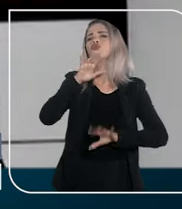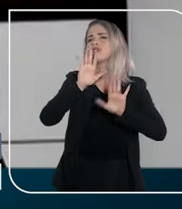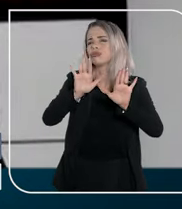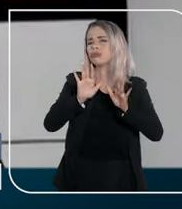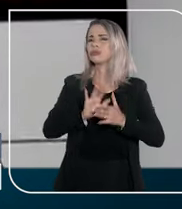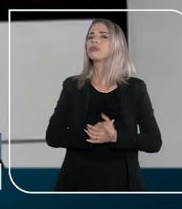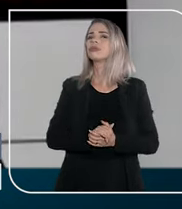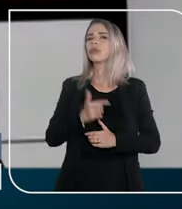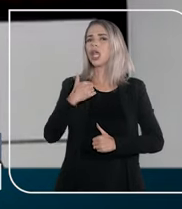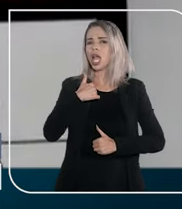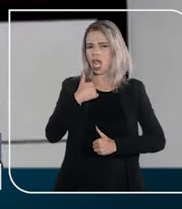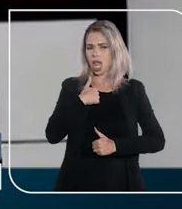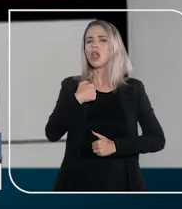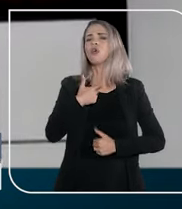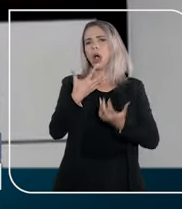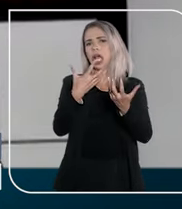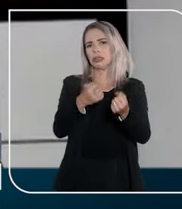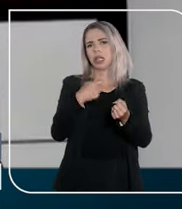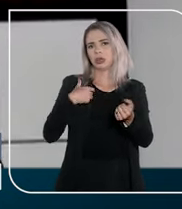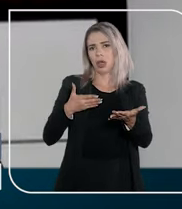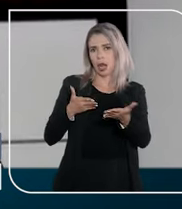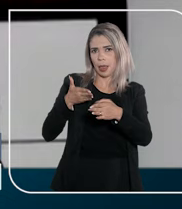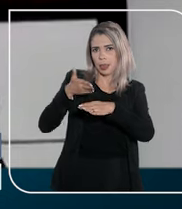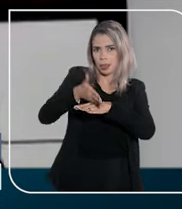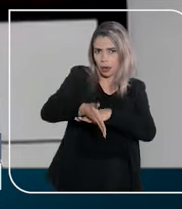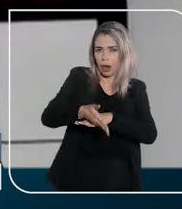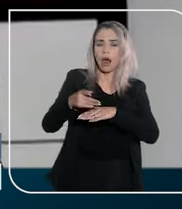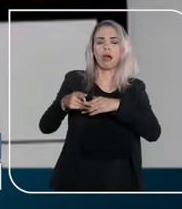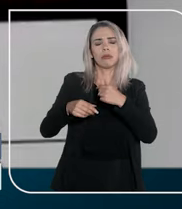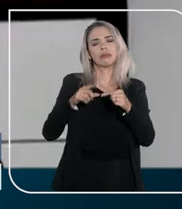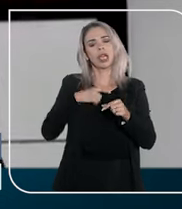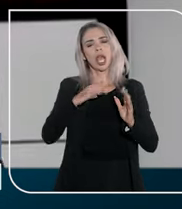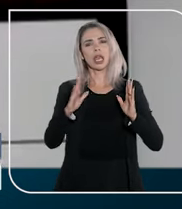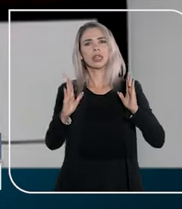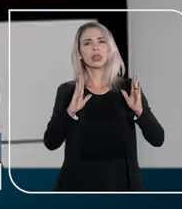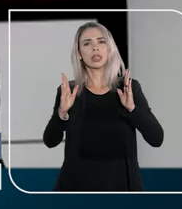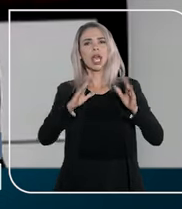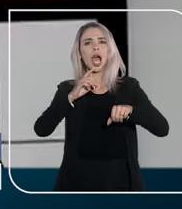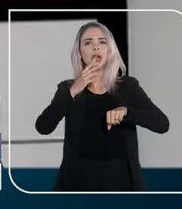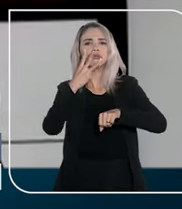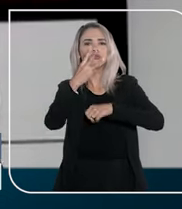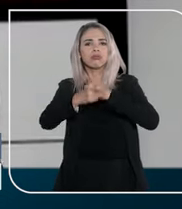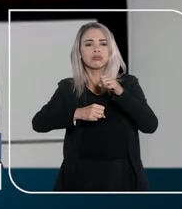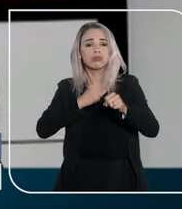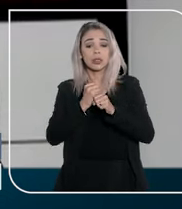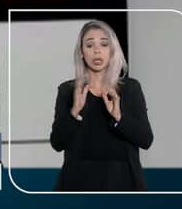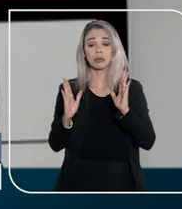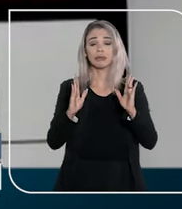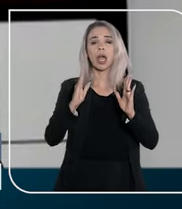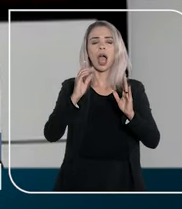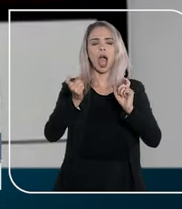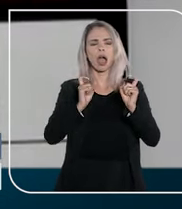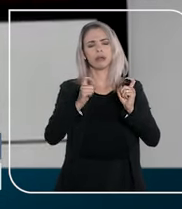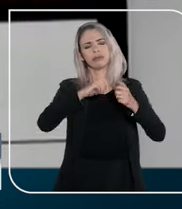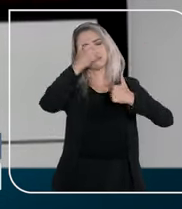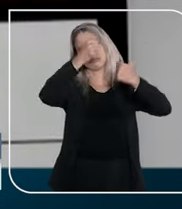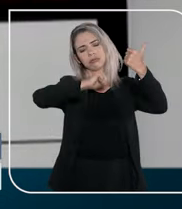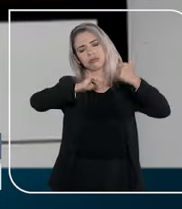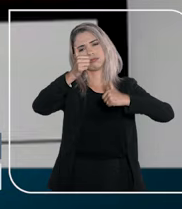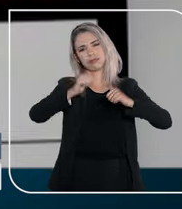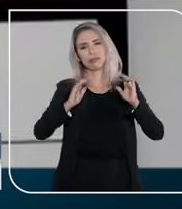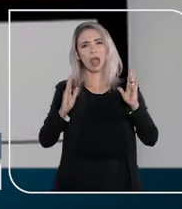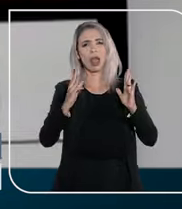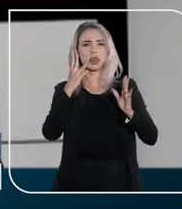vou dar a posse precária. Durante o estágio probatório, a própria administração tem condições, Fátima, porque é isso que nos diz a